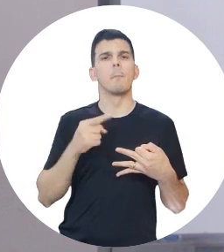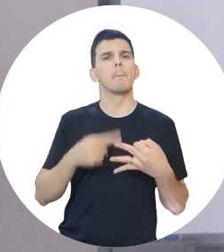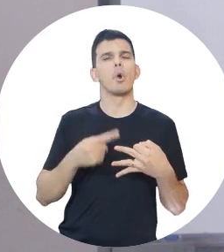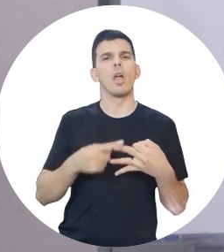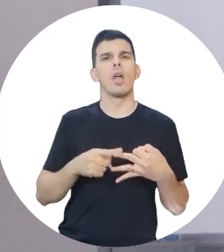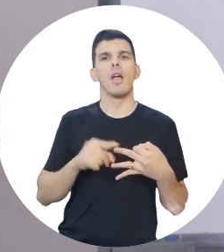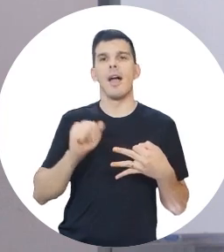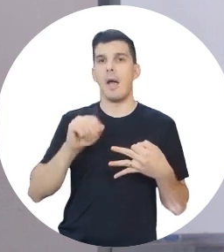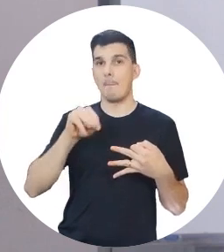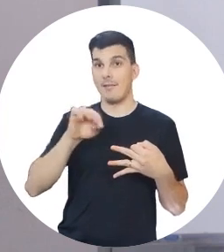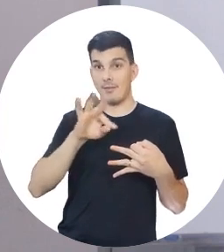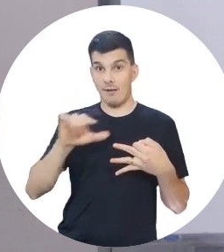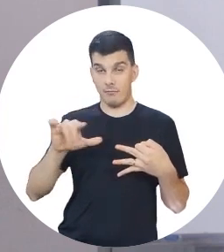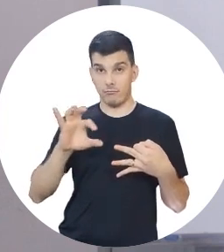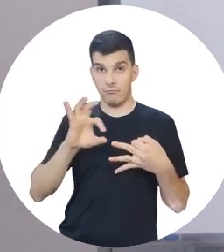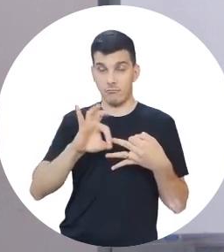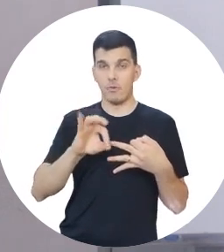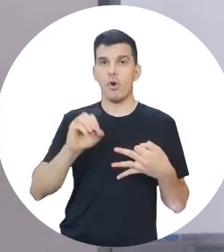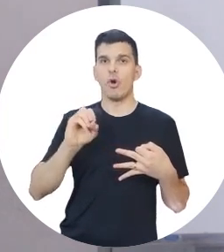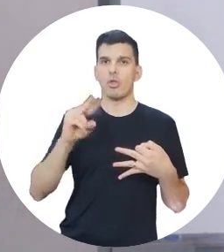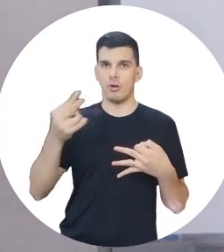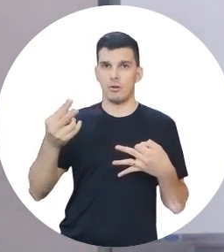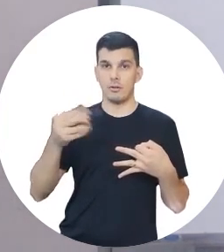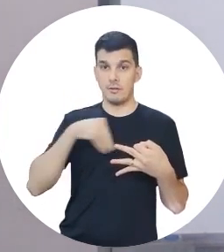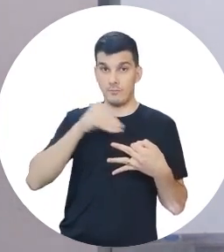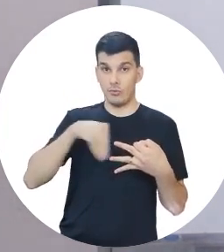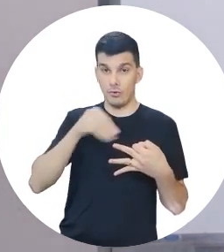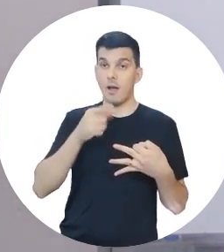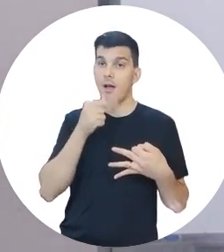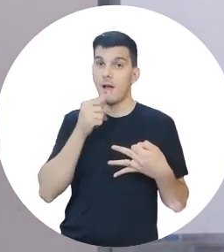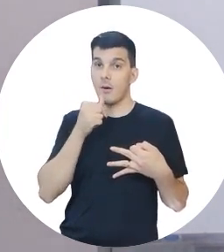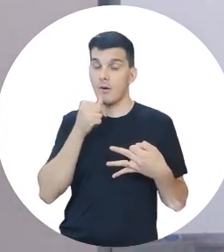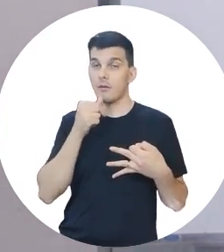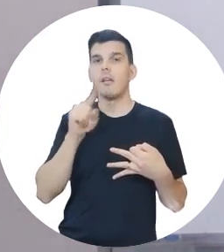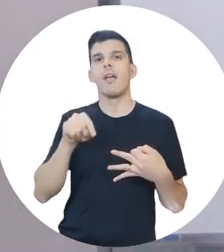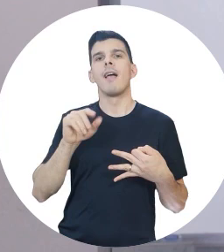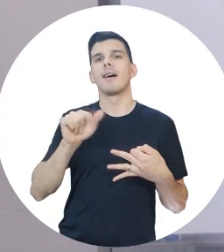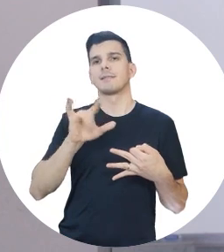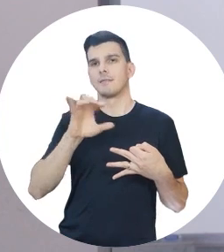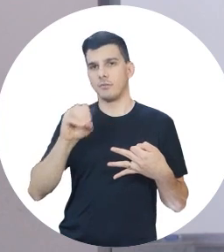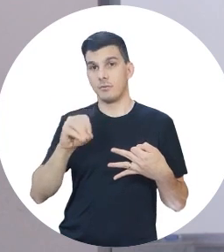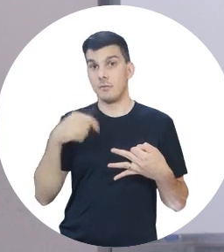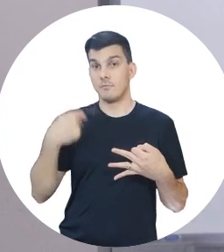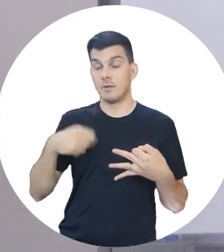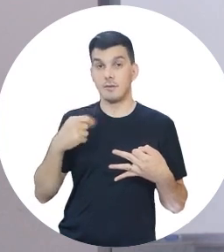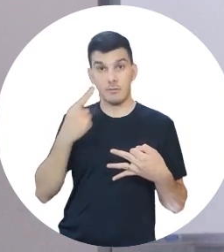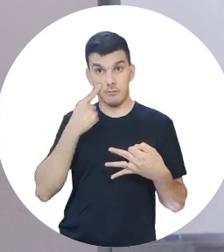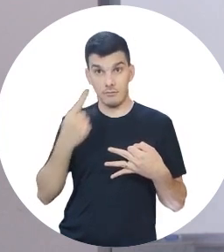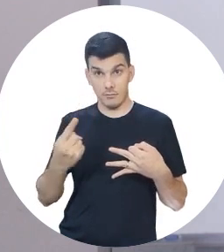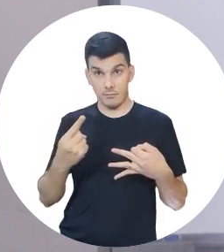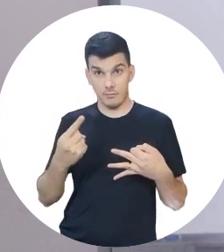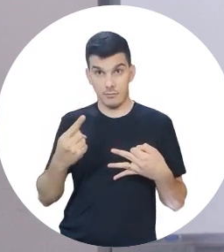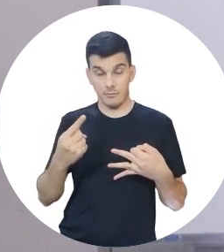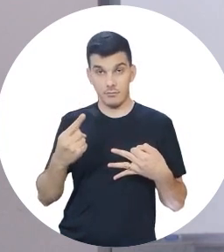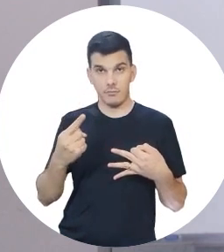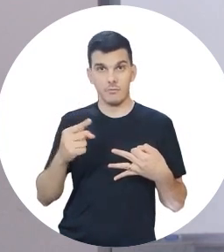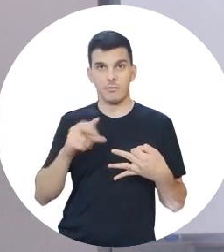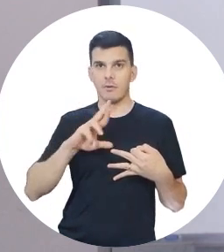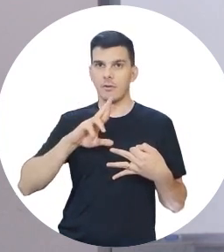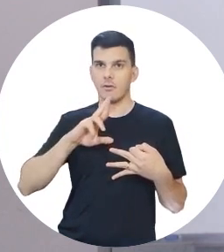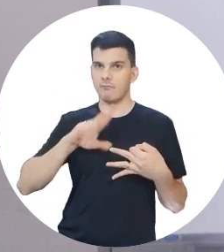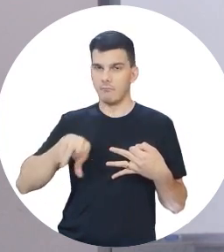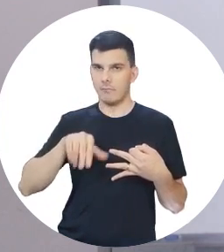Óxido ácido por quê? Um ametal ligado ao oxigênio. Se eu misturar isso com água, vai gerar um ácido. Eu preciso de caráter ácido